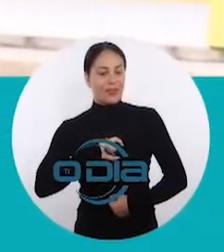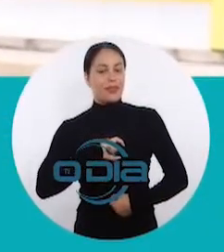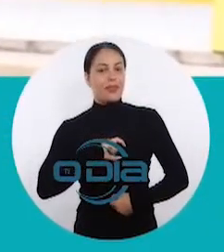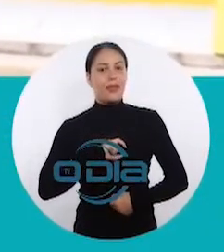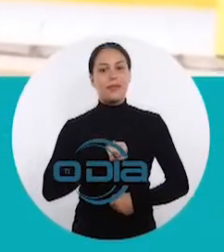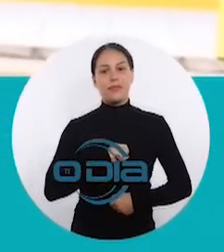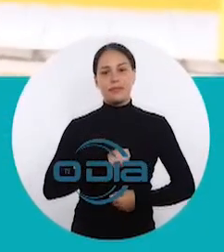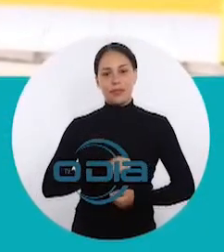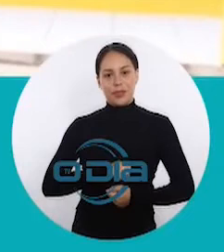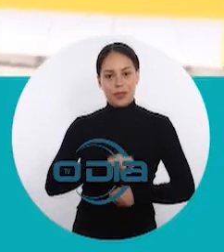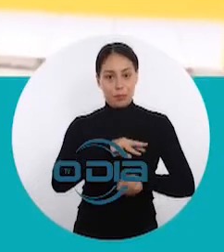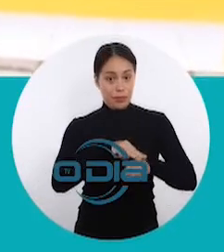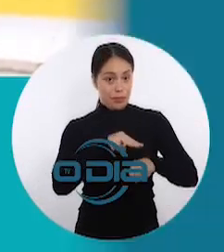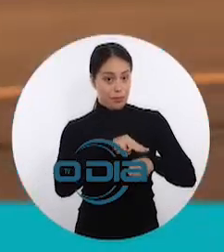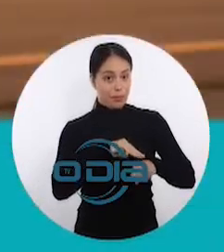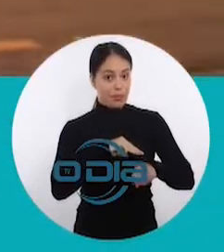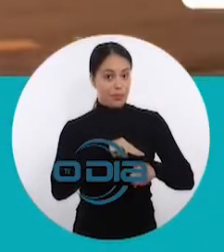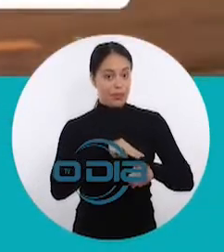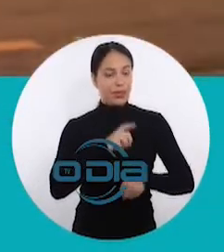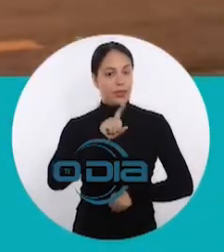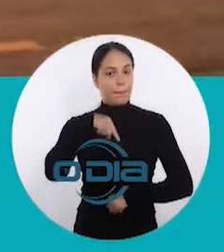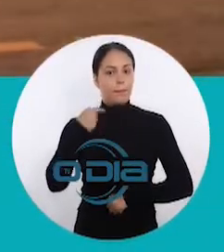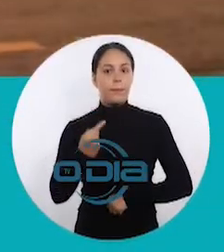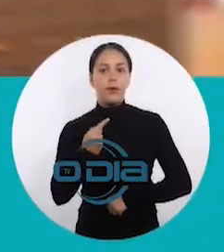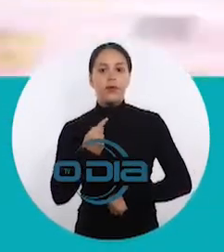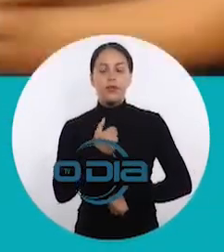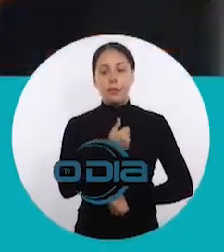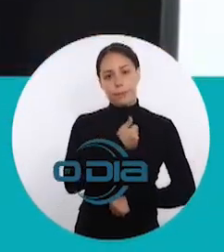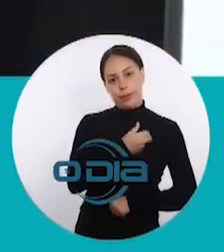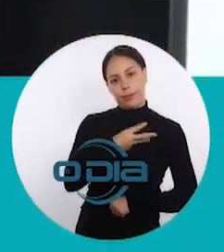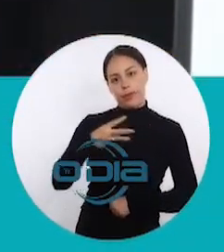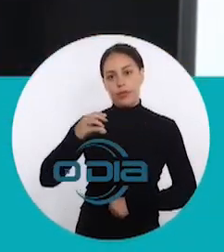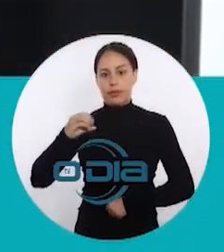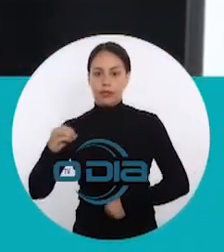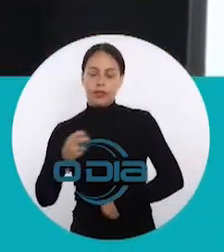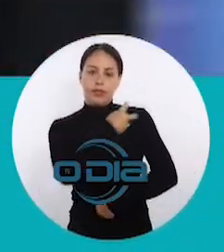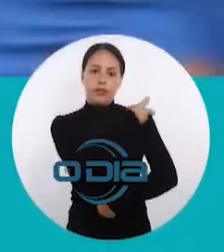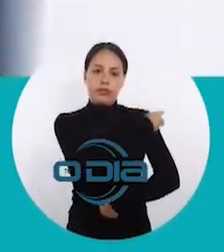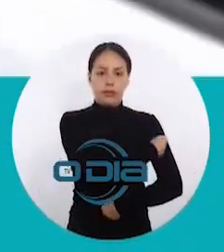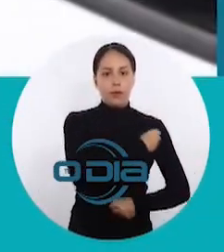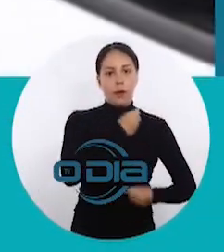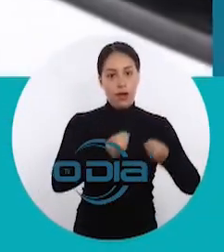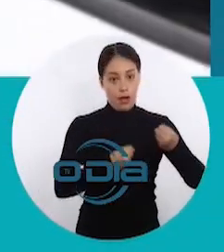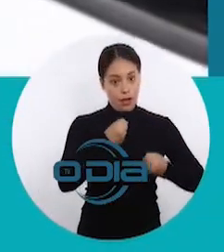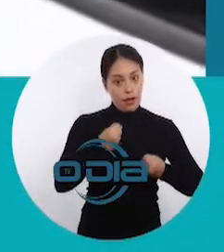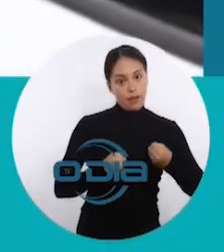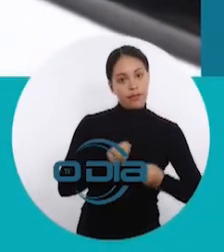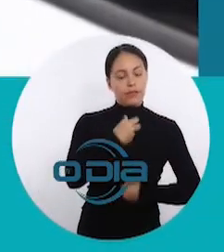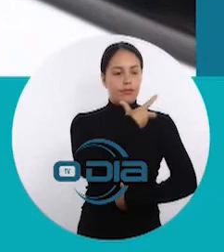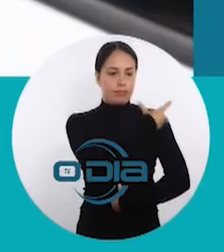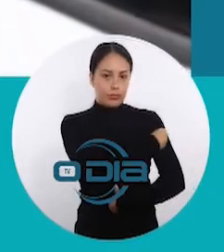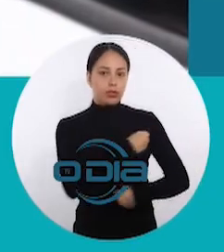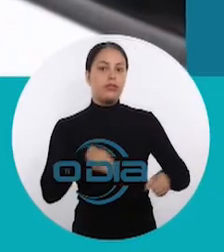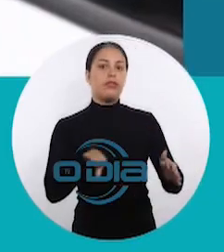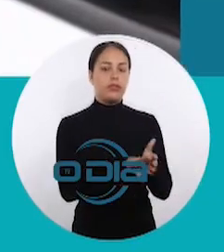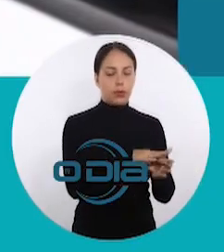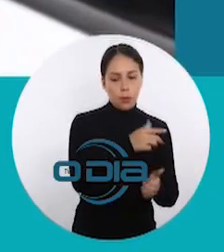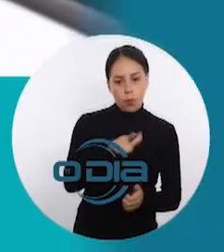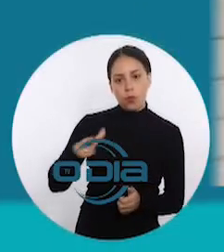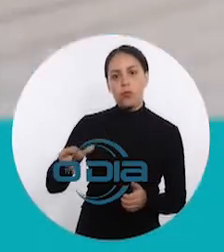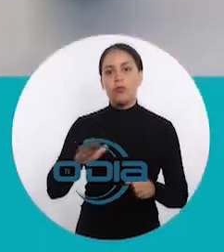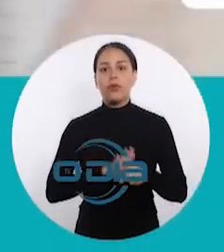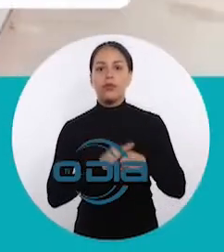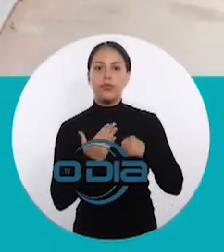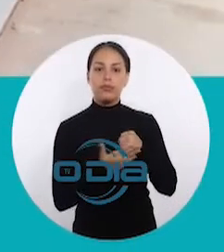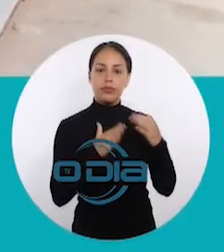na Olimpíada Brasileira de Matemática. Após 1.300 doses em uma semana, van da vacinação chega a mais bairros de